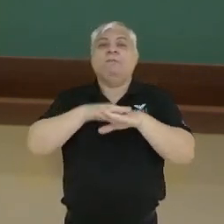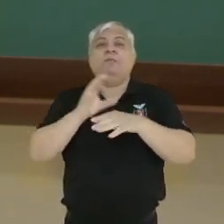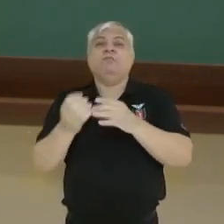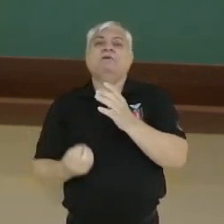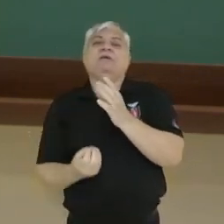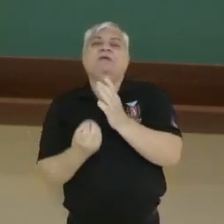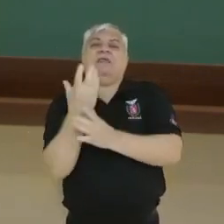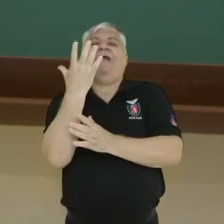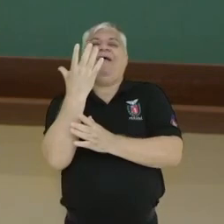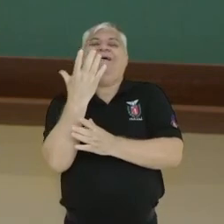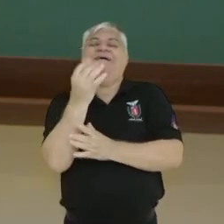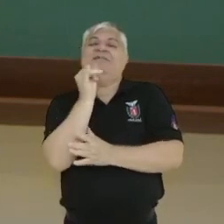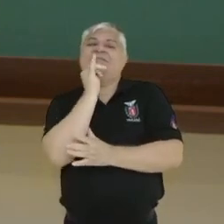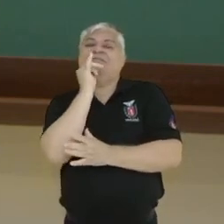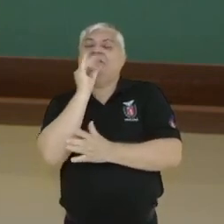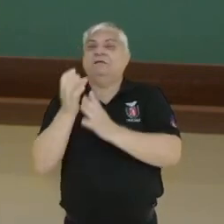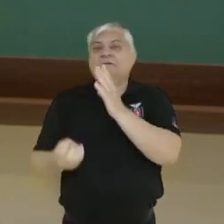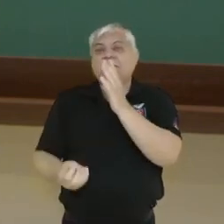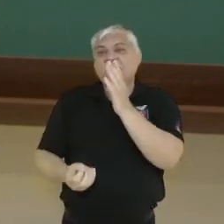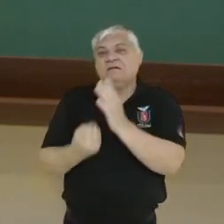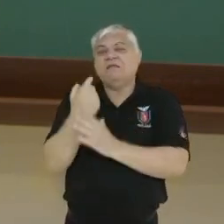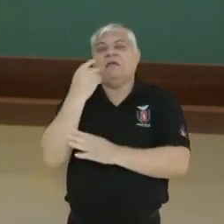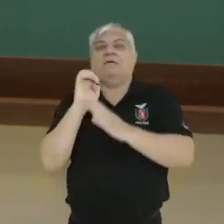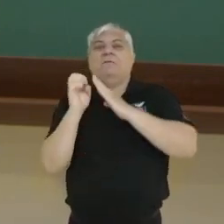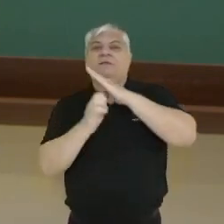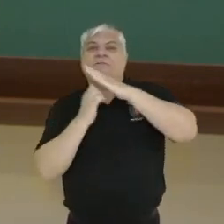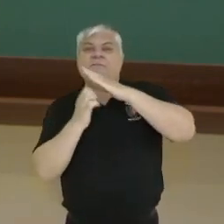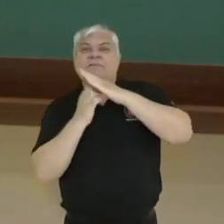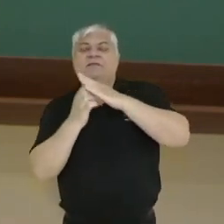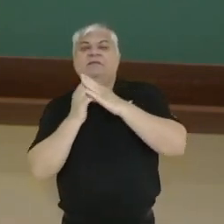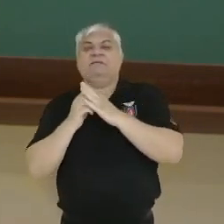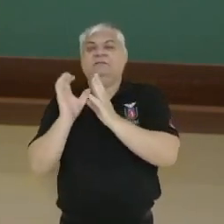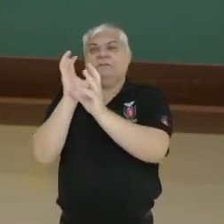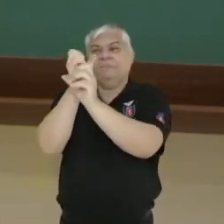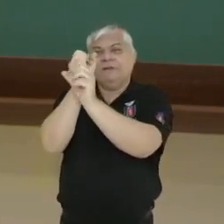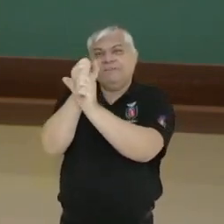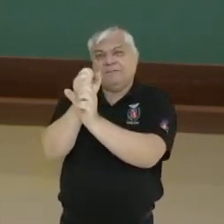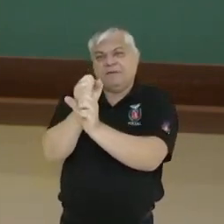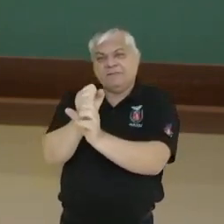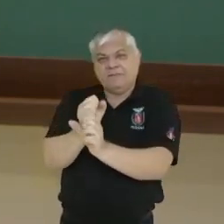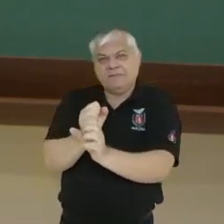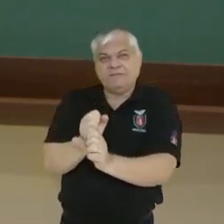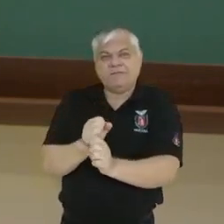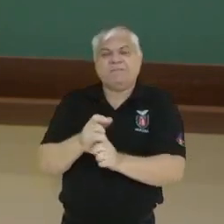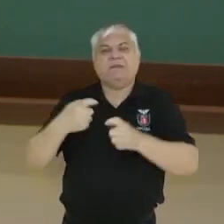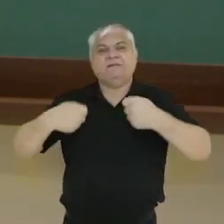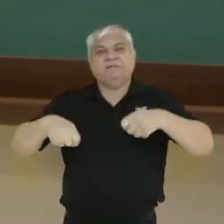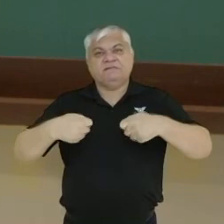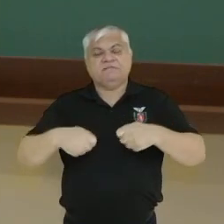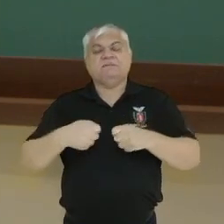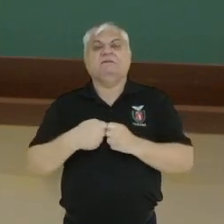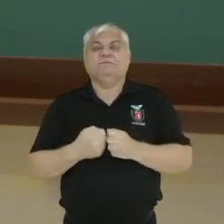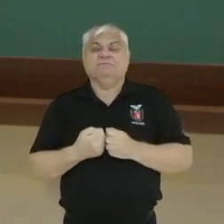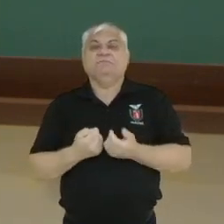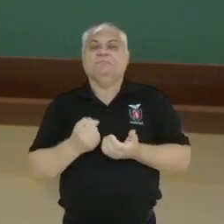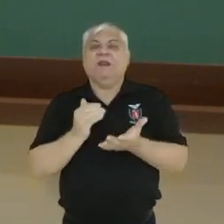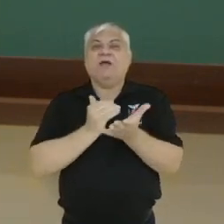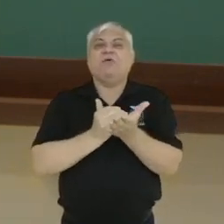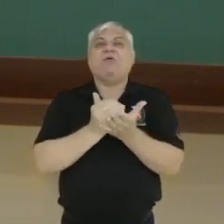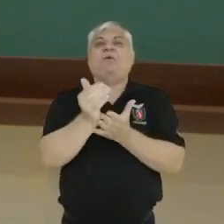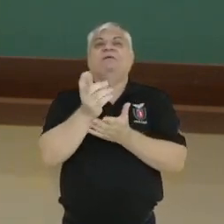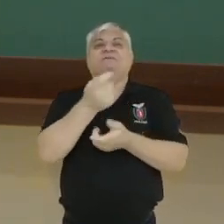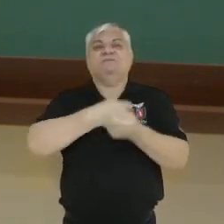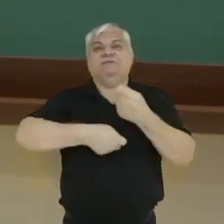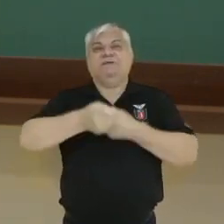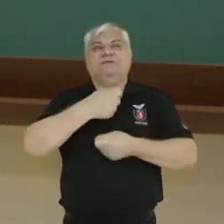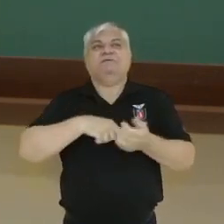fictício semelhante ao que a gente comentou e faça o levantamento orçamentário necessário para a implantação desse negócio